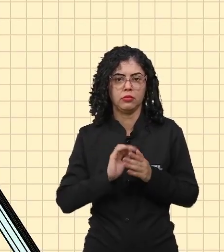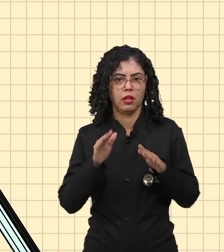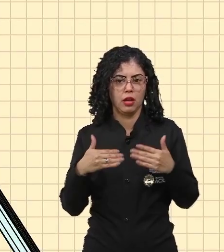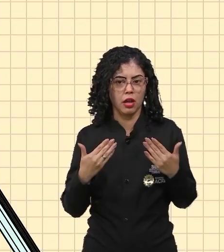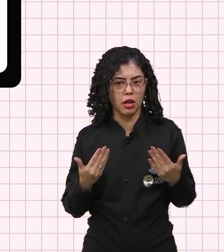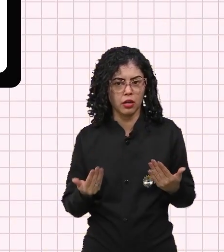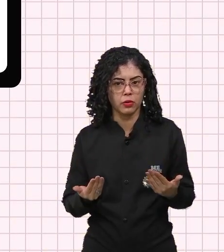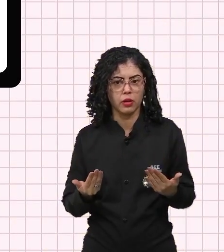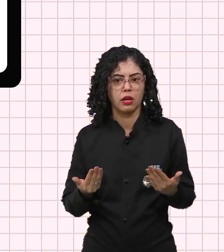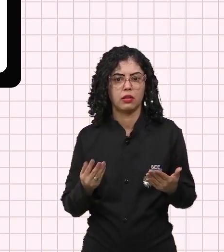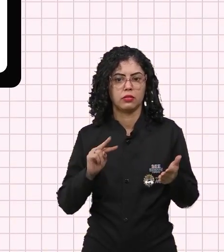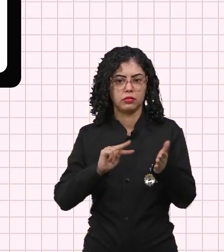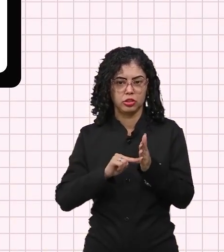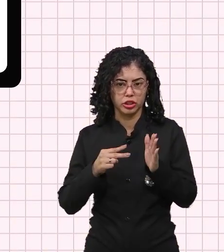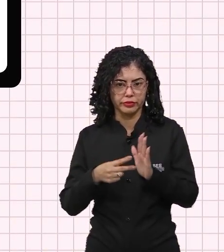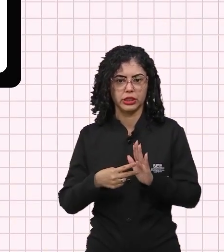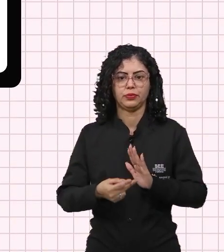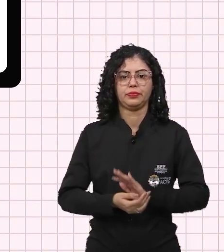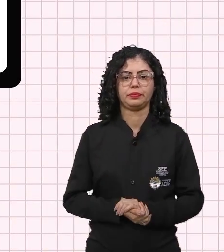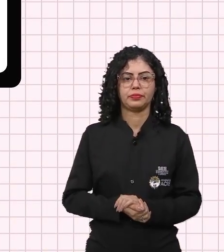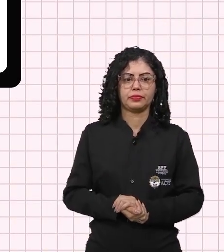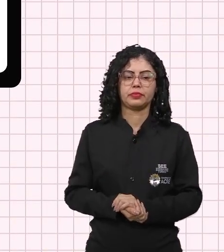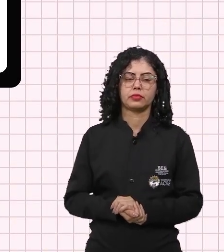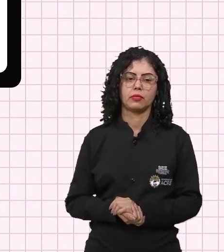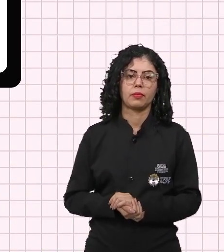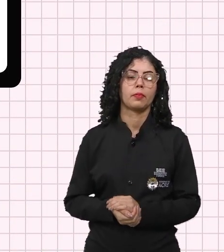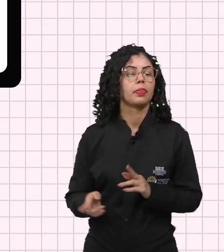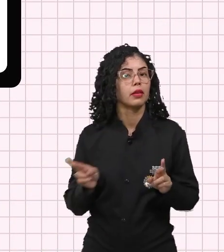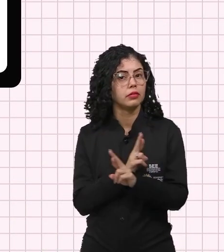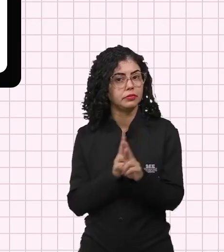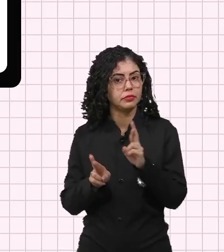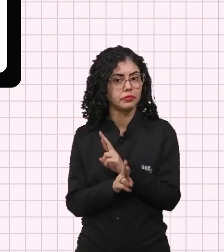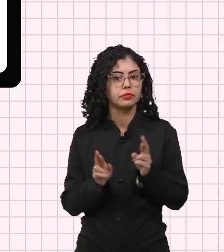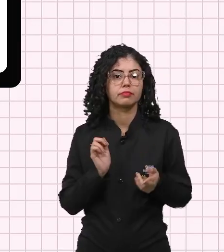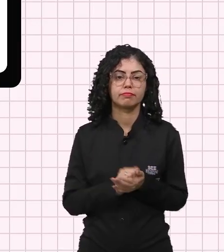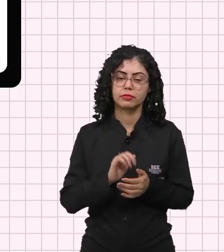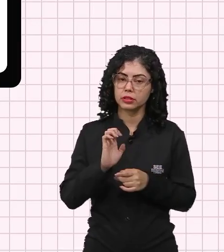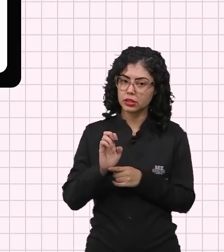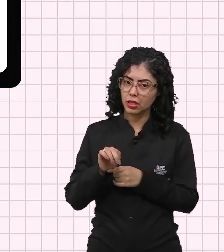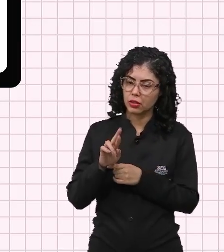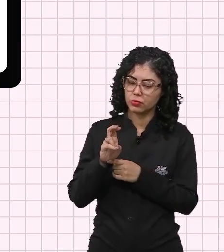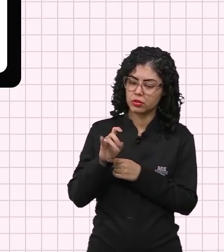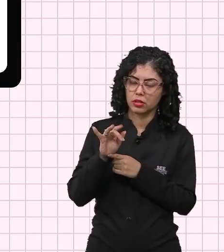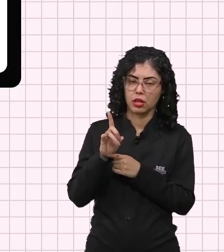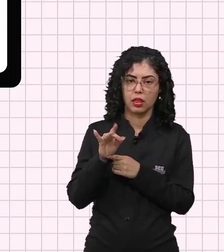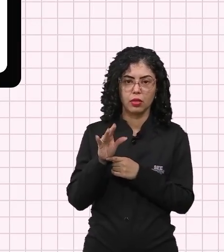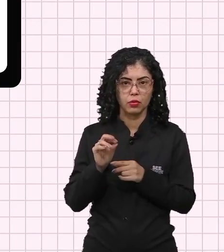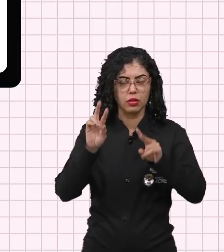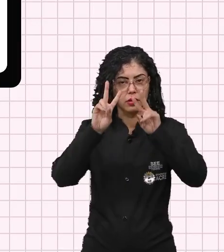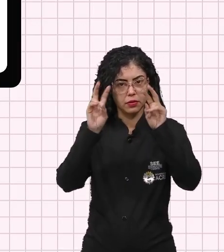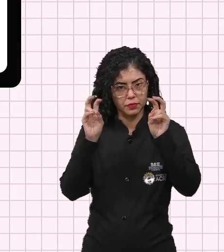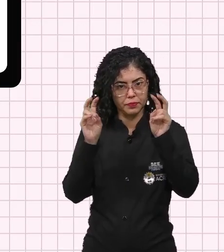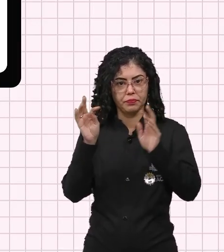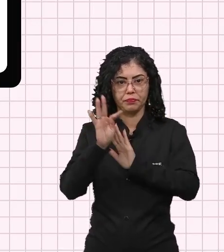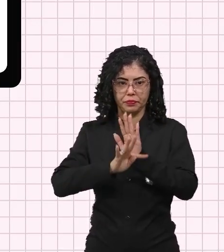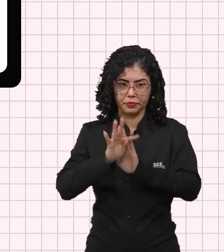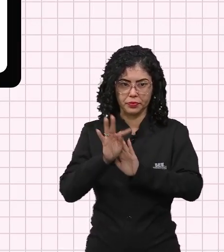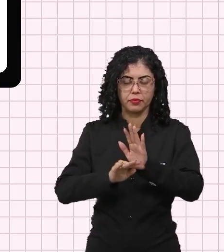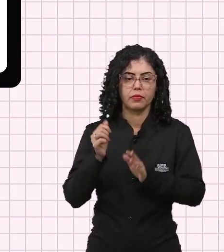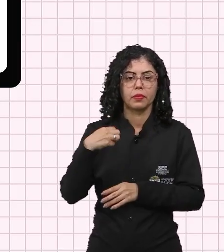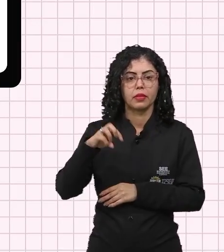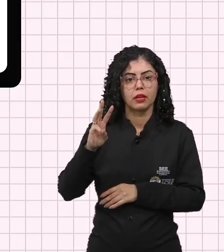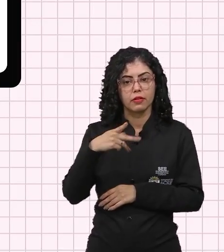seu significado. Nessa relação, enunciador é quem produz o texto, ou seja,